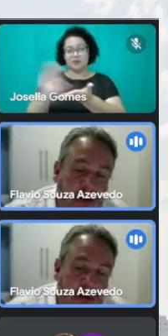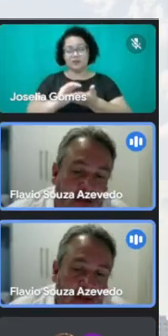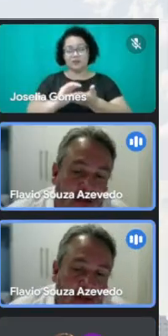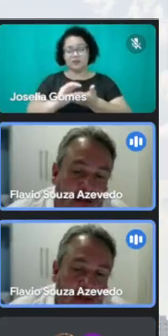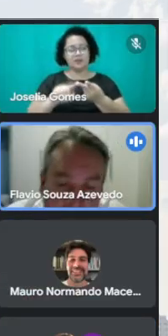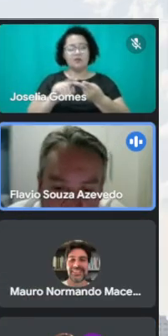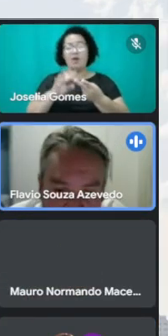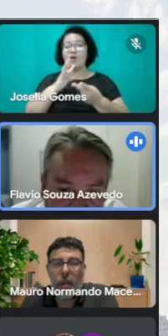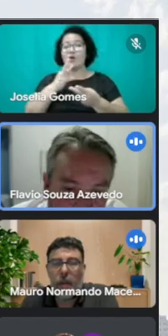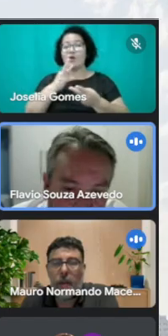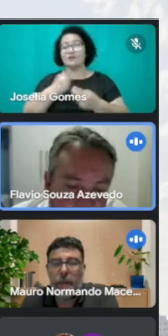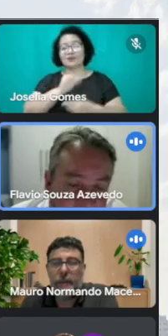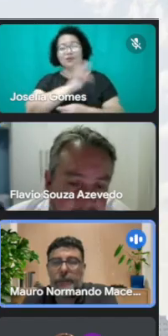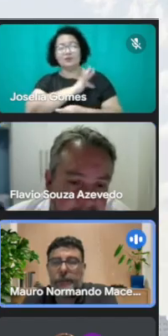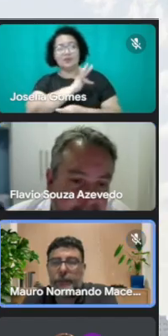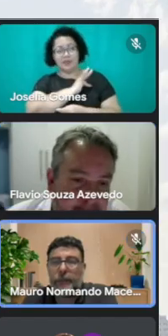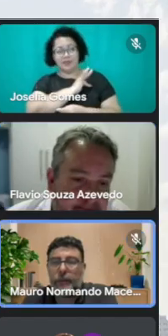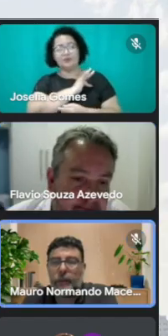de conhecimento técnico